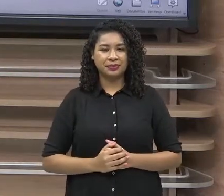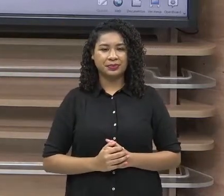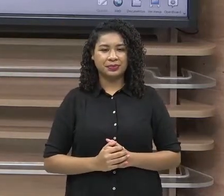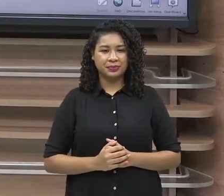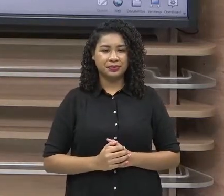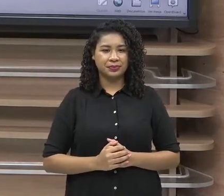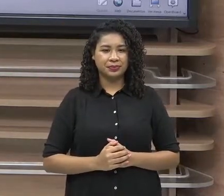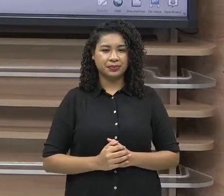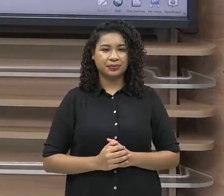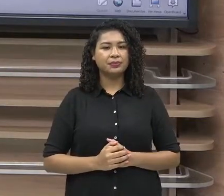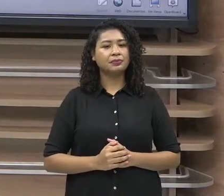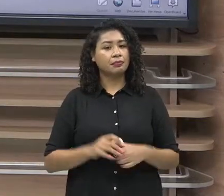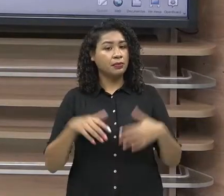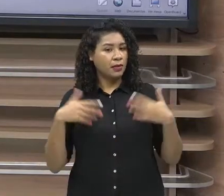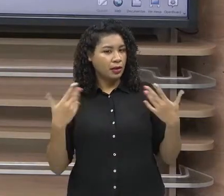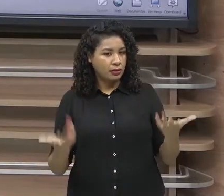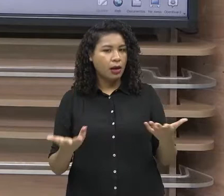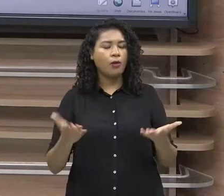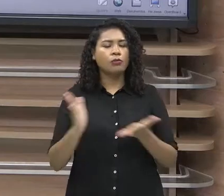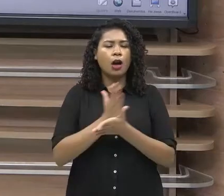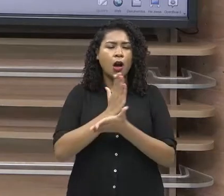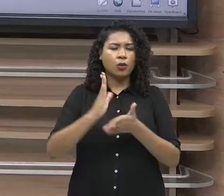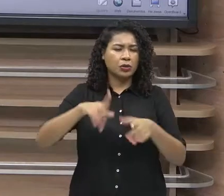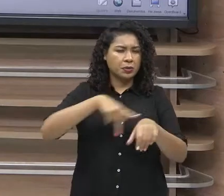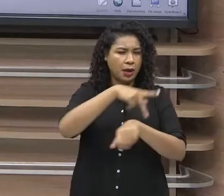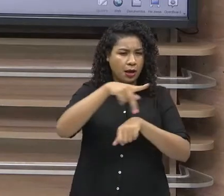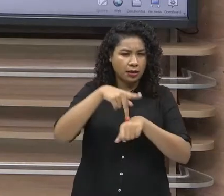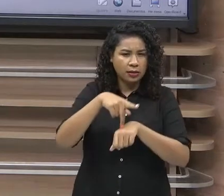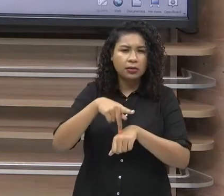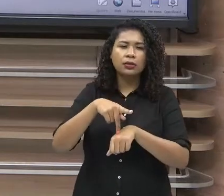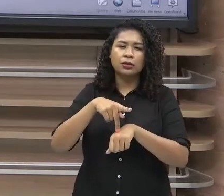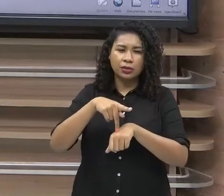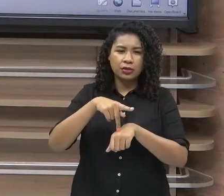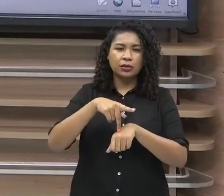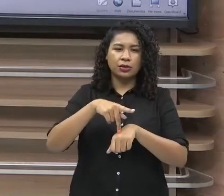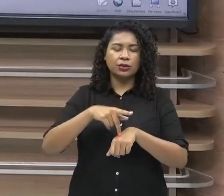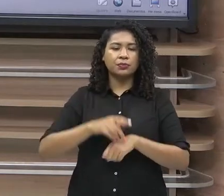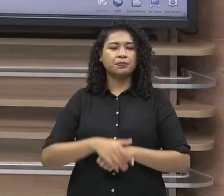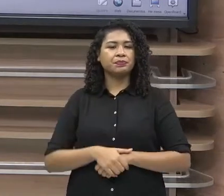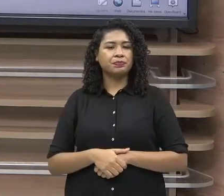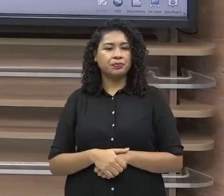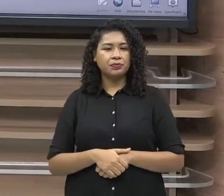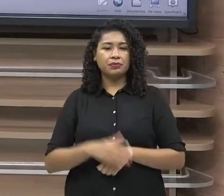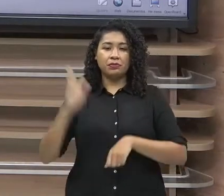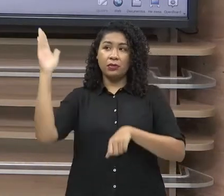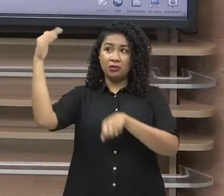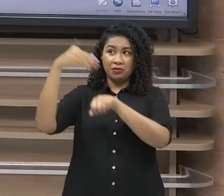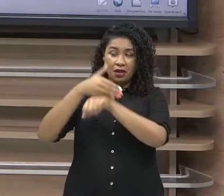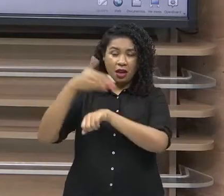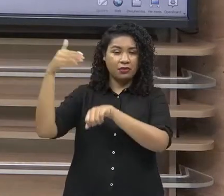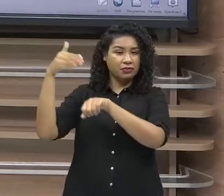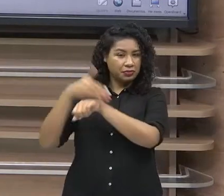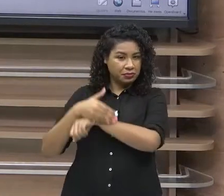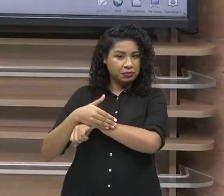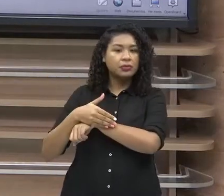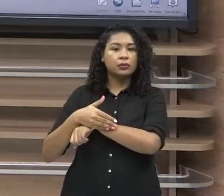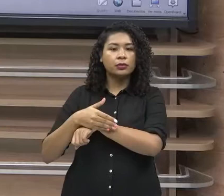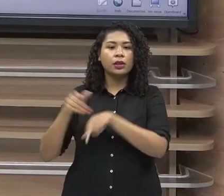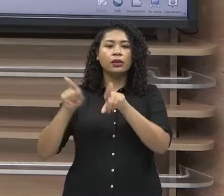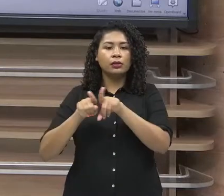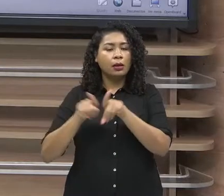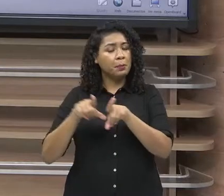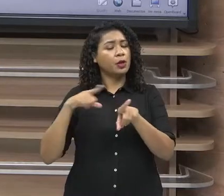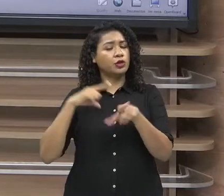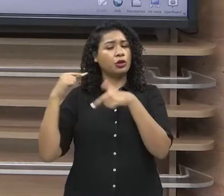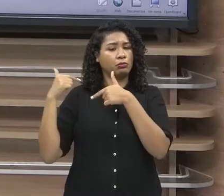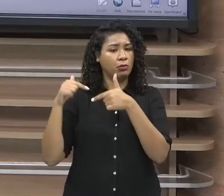continente africano. Então alguns países de africanos vieram para cá e trouxeram também a sua